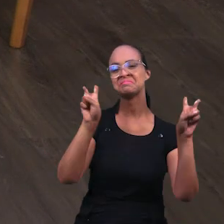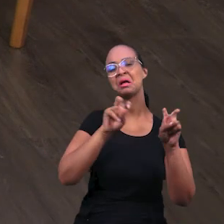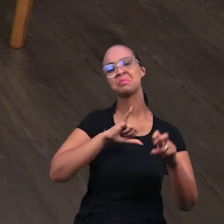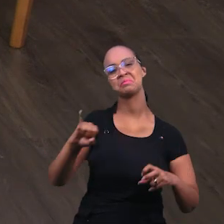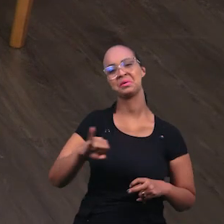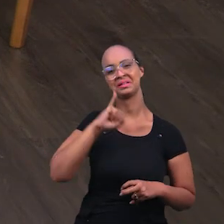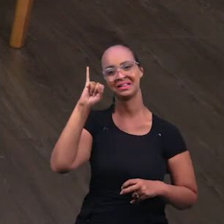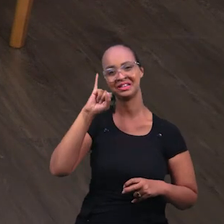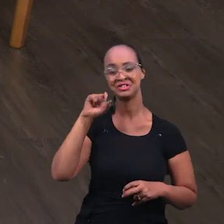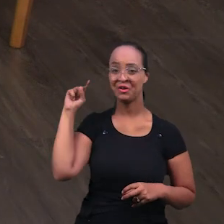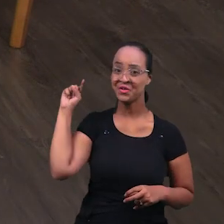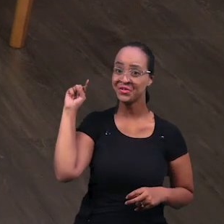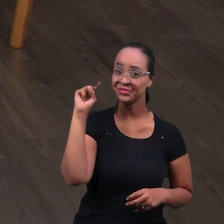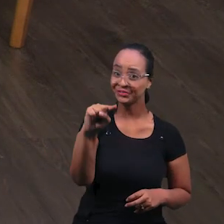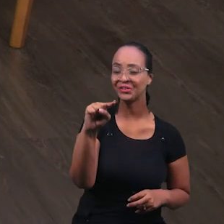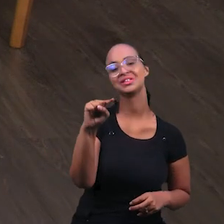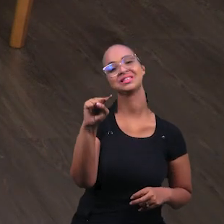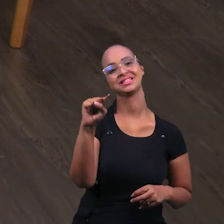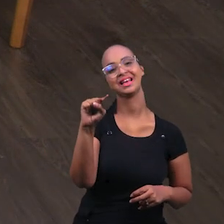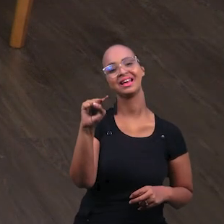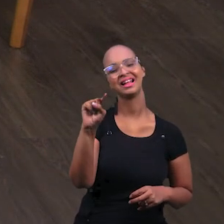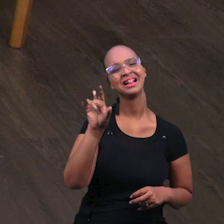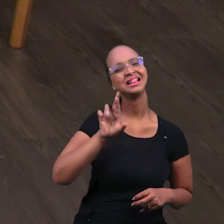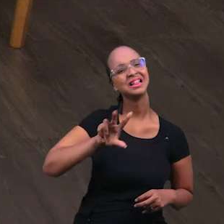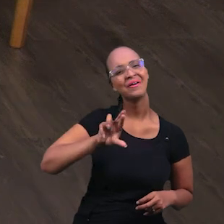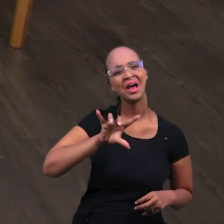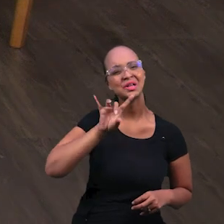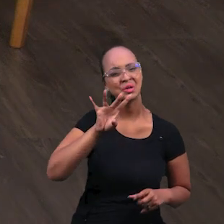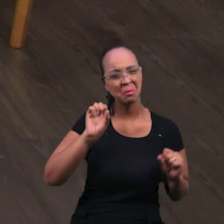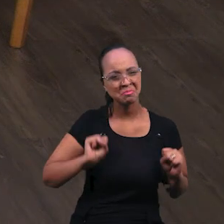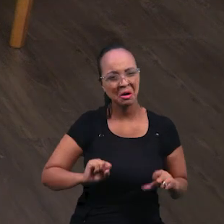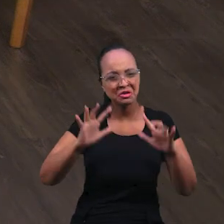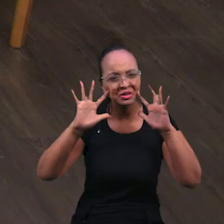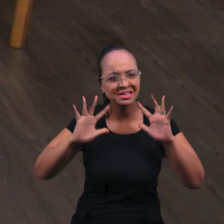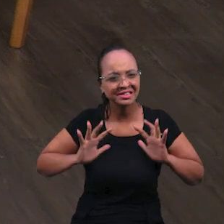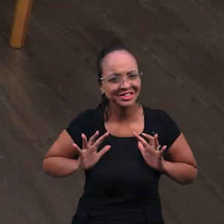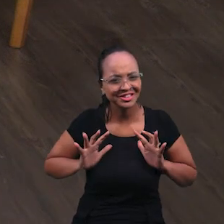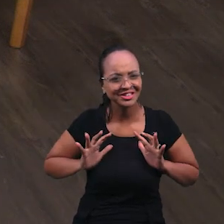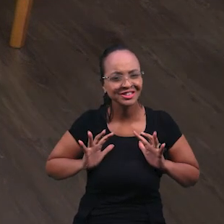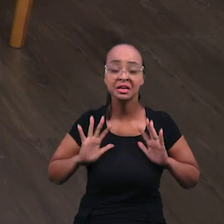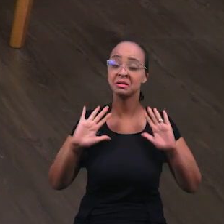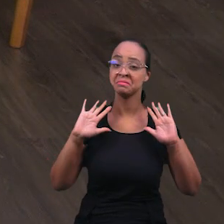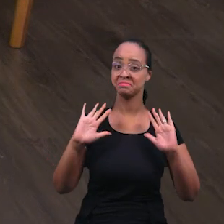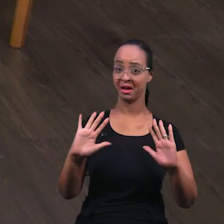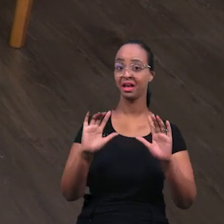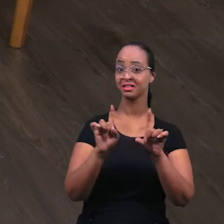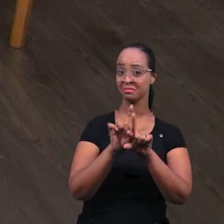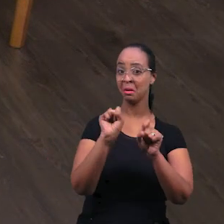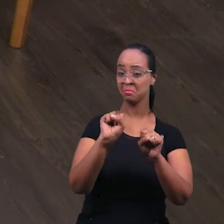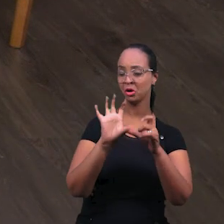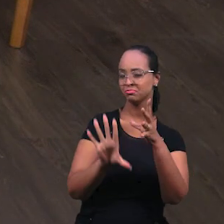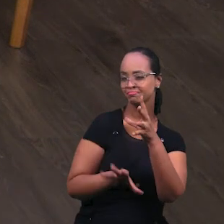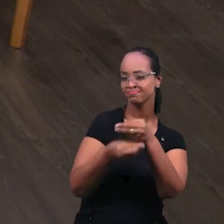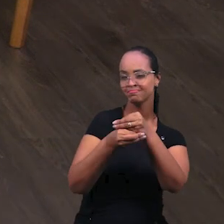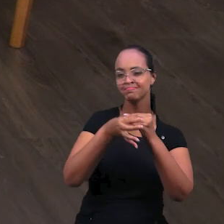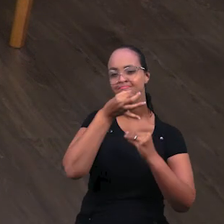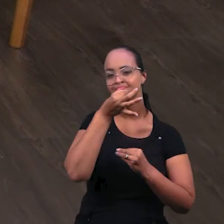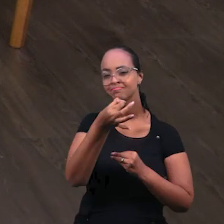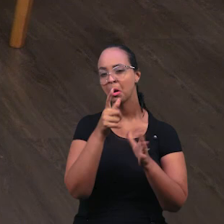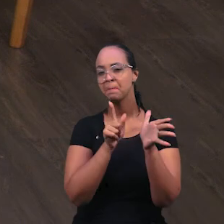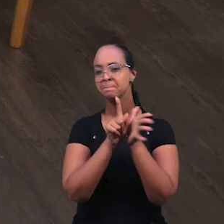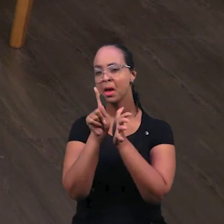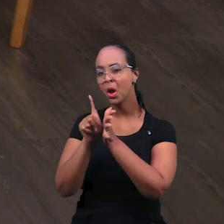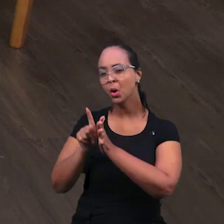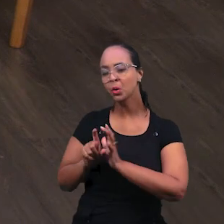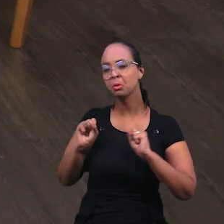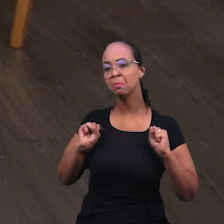grande relevância e que você não apenas precisa assistir a essa edição, mas você pode contribuir, você pode